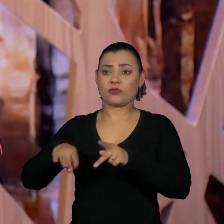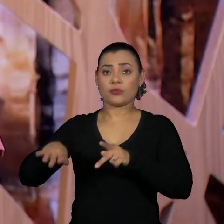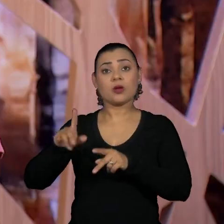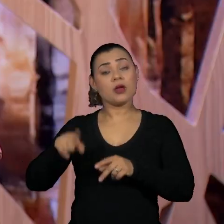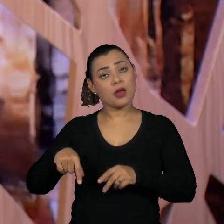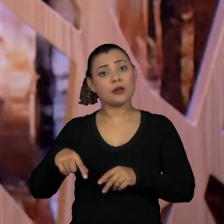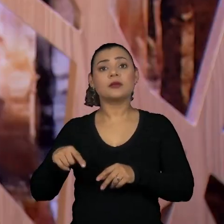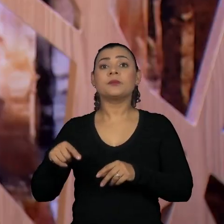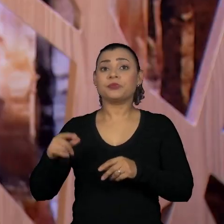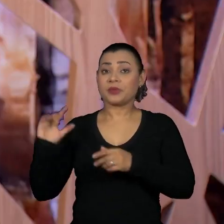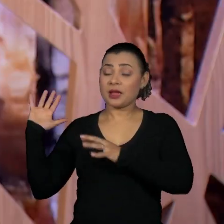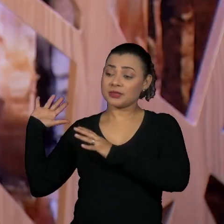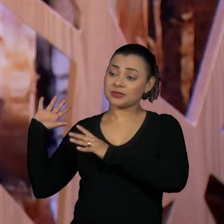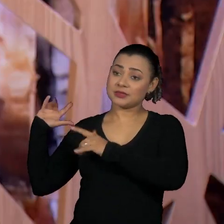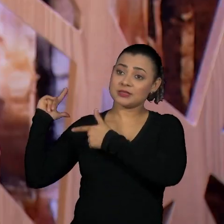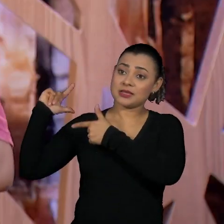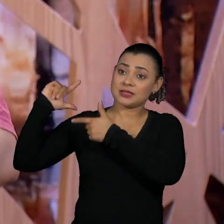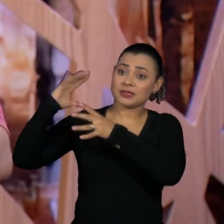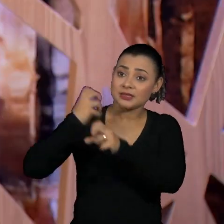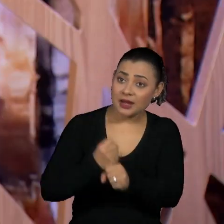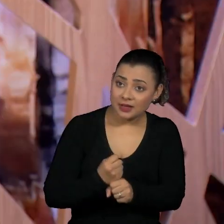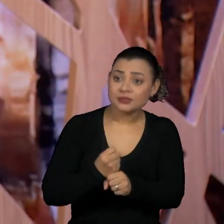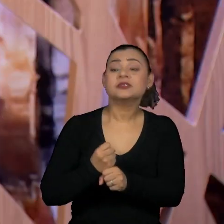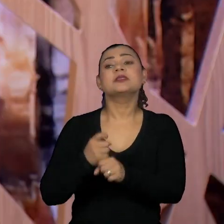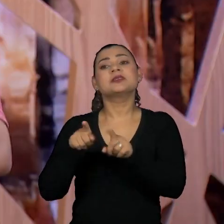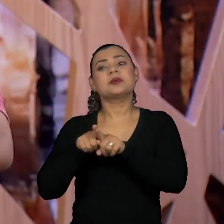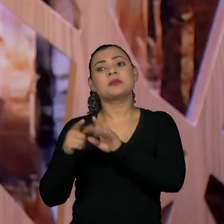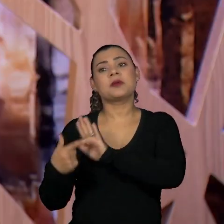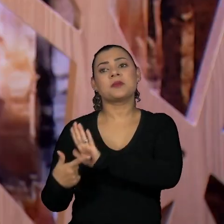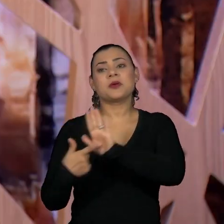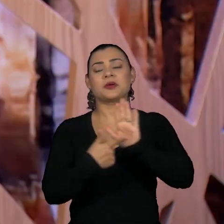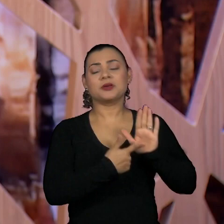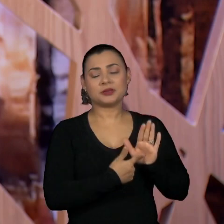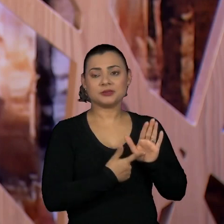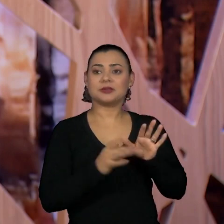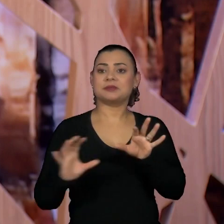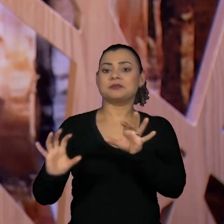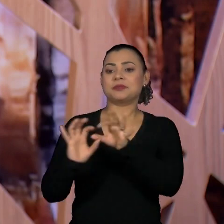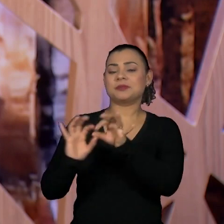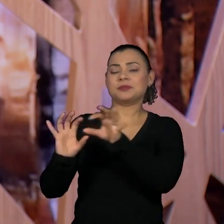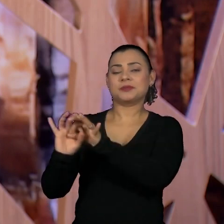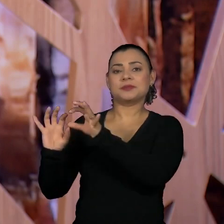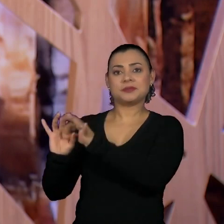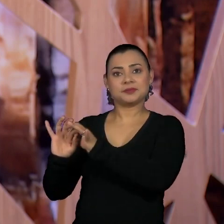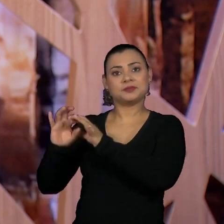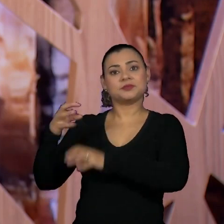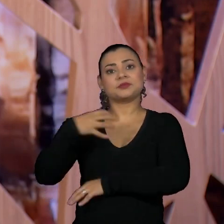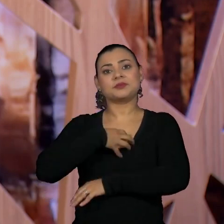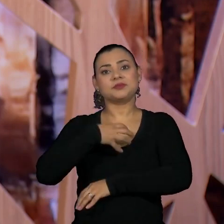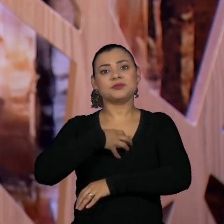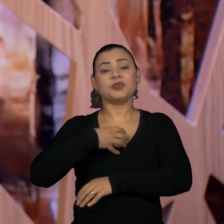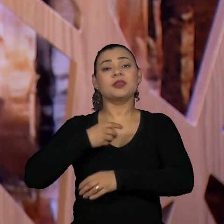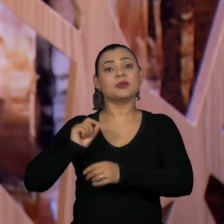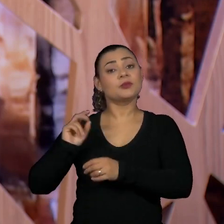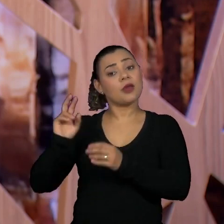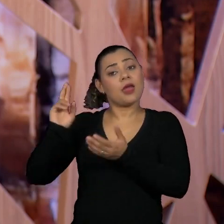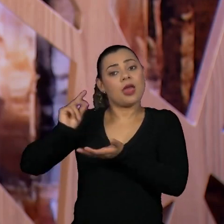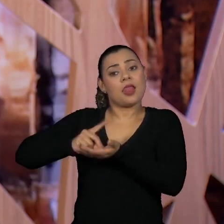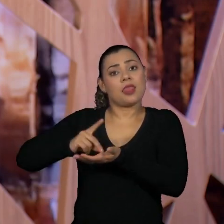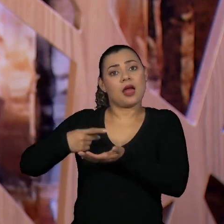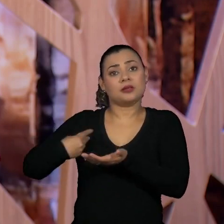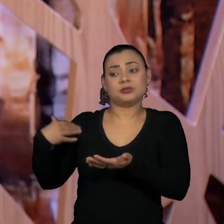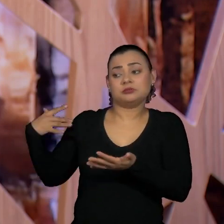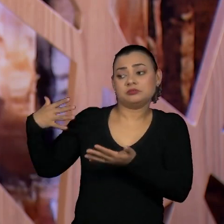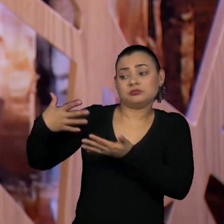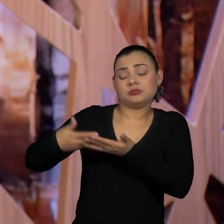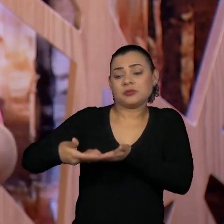e ancestrais que vão se conectando e estabelecendo essas formas de acordo com a realidade, né? Então, acho